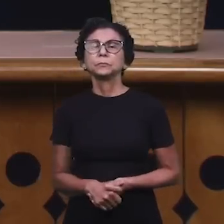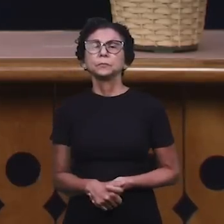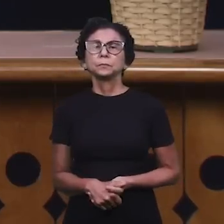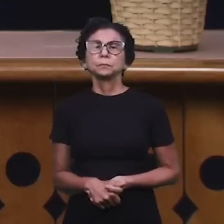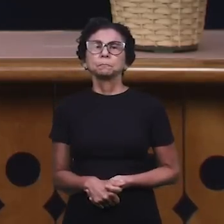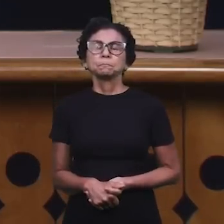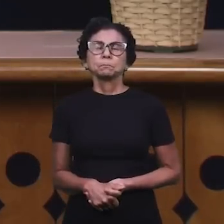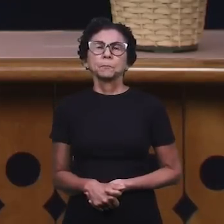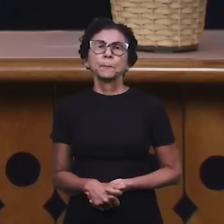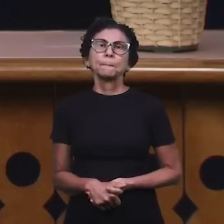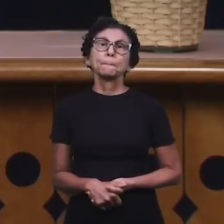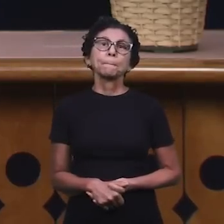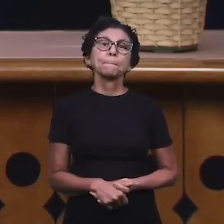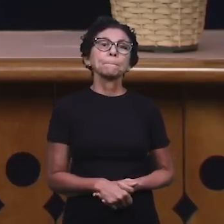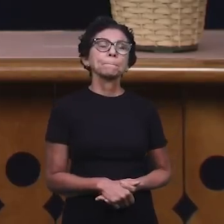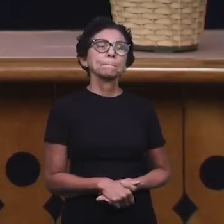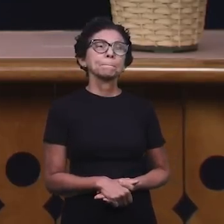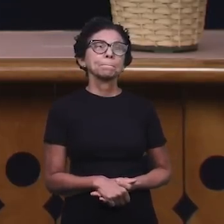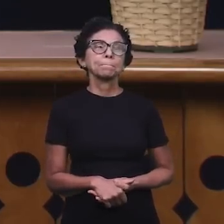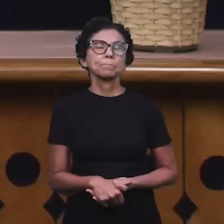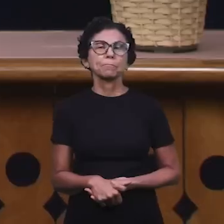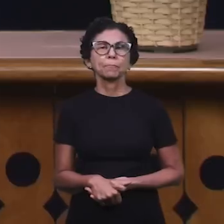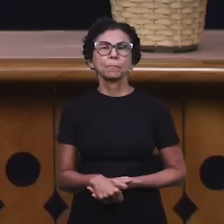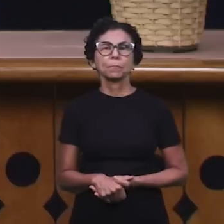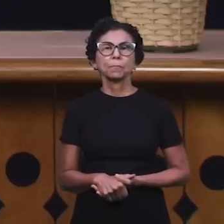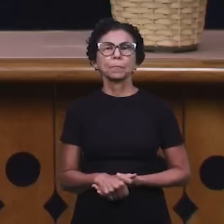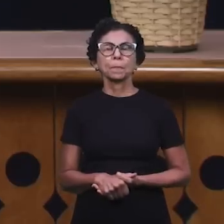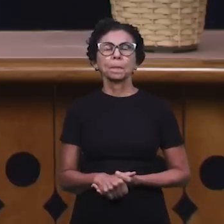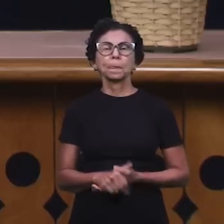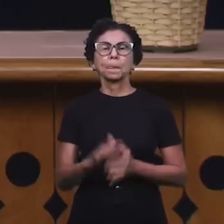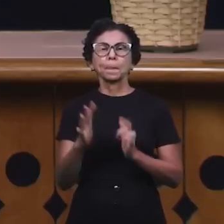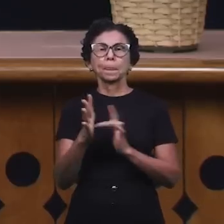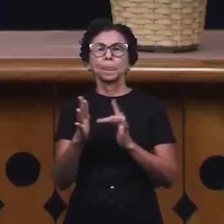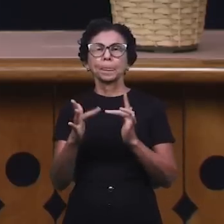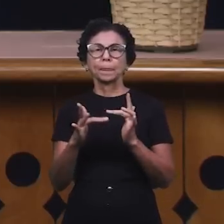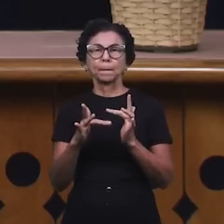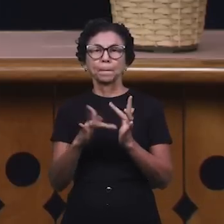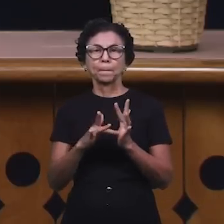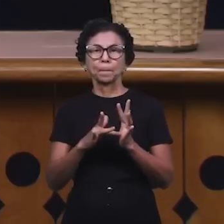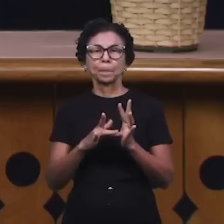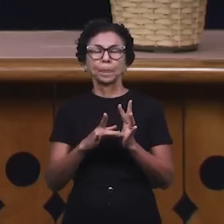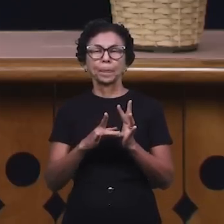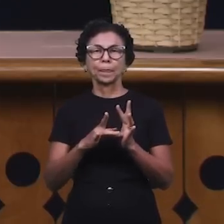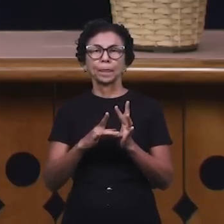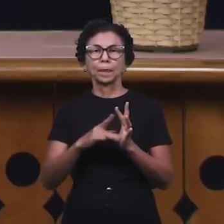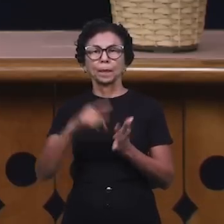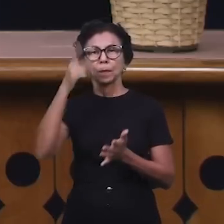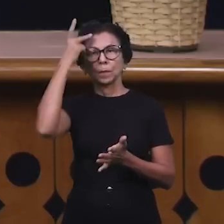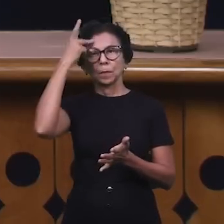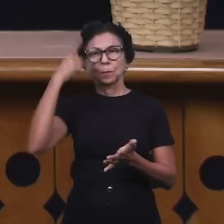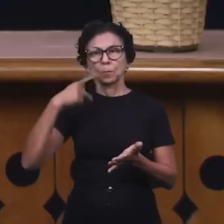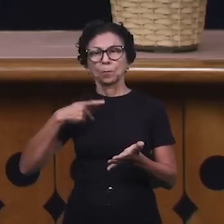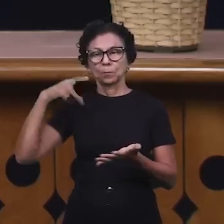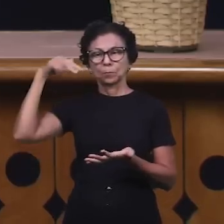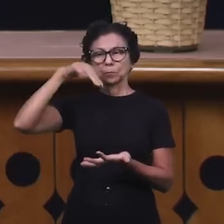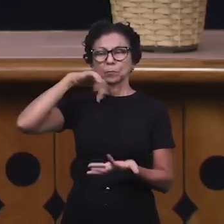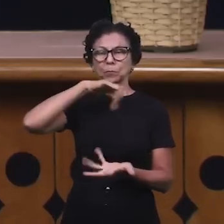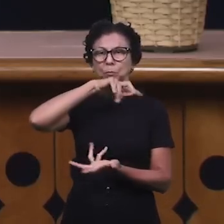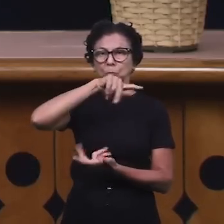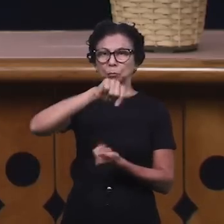Quando Jesus veio, Jesus homem veio, ele veio com aquele atributo não do